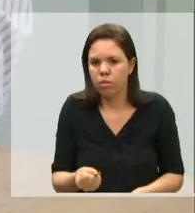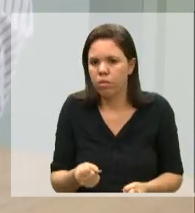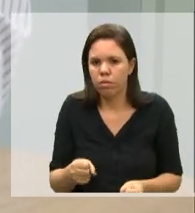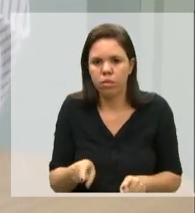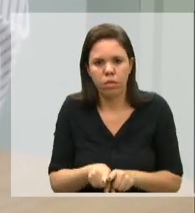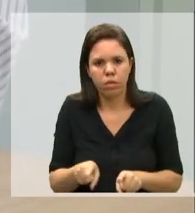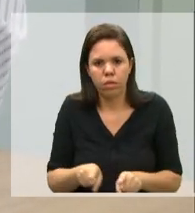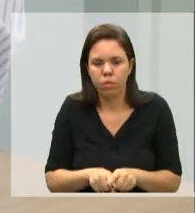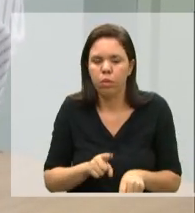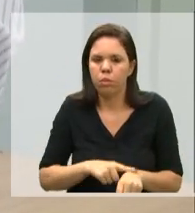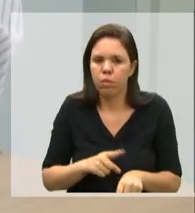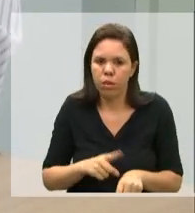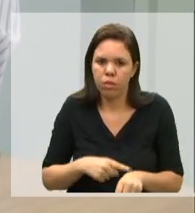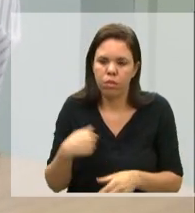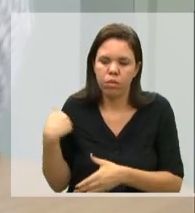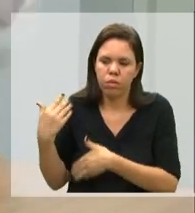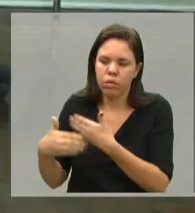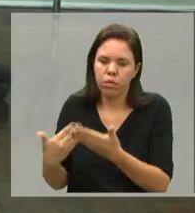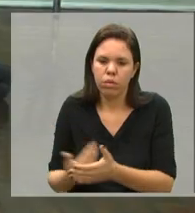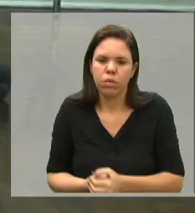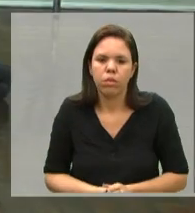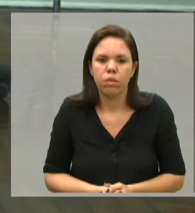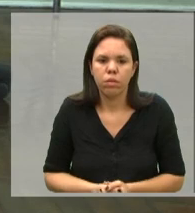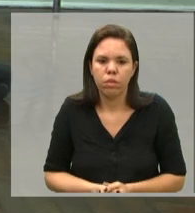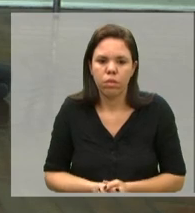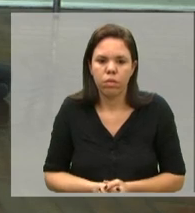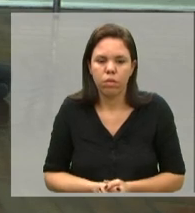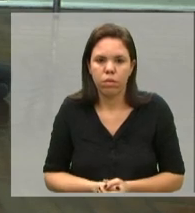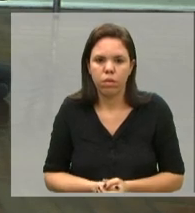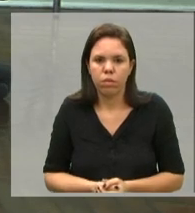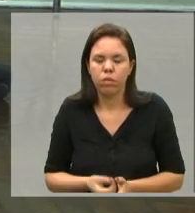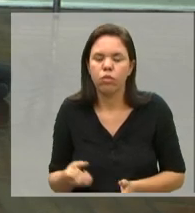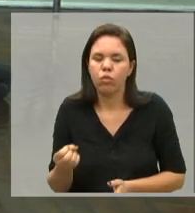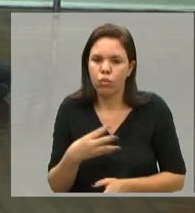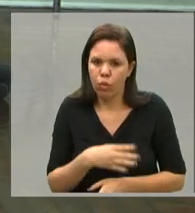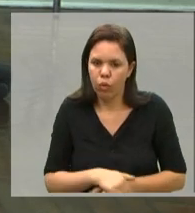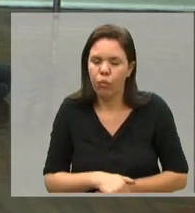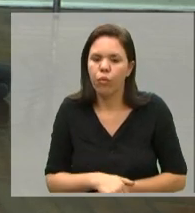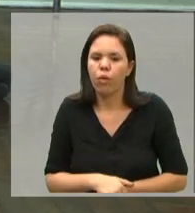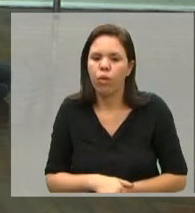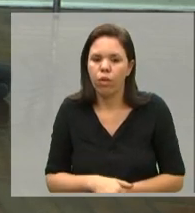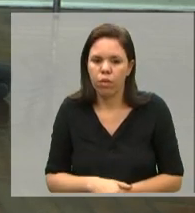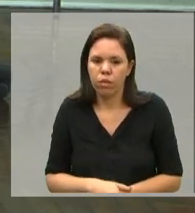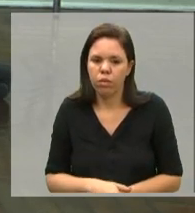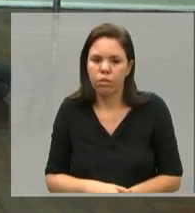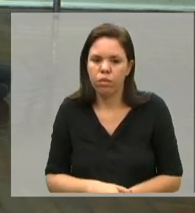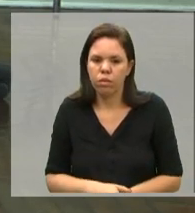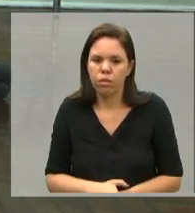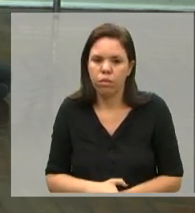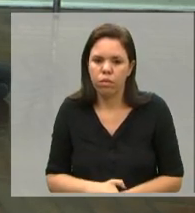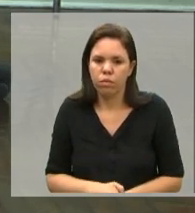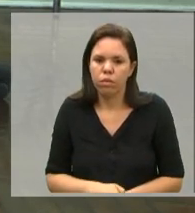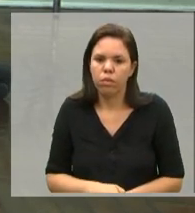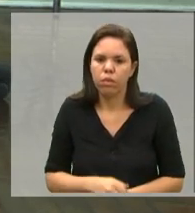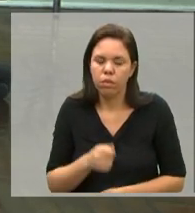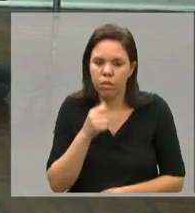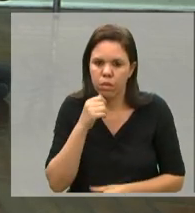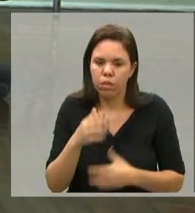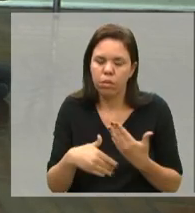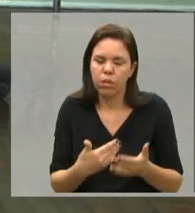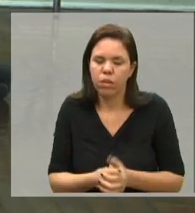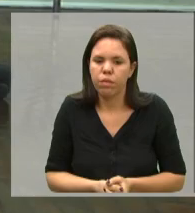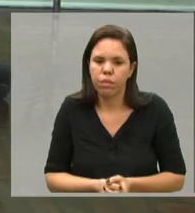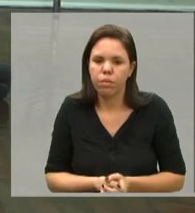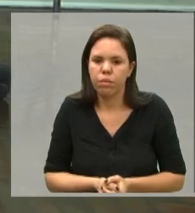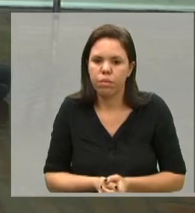da educação ainda, eu acredito que em breve isso se ainda é novo, né? A gente, exato, sim, né? Ainda está caminhando. A gente tem dados aí,